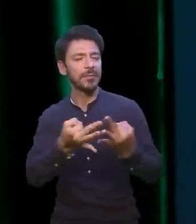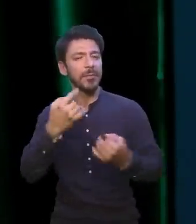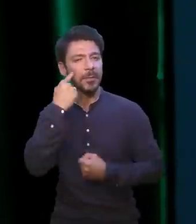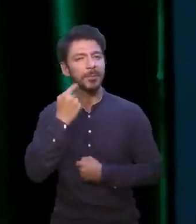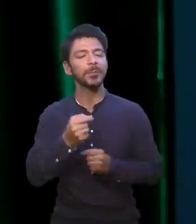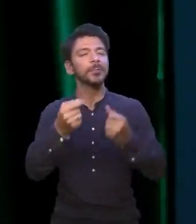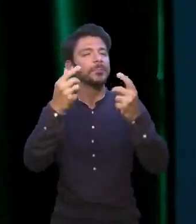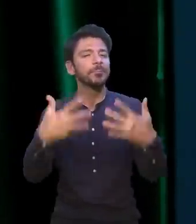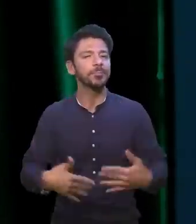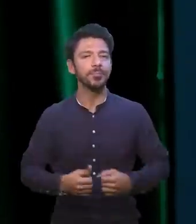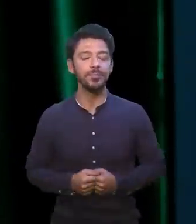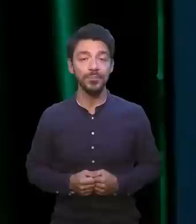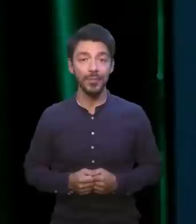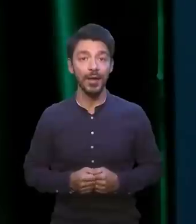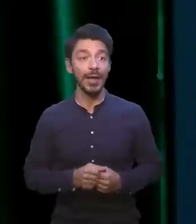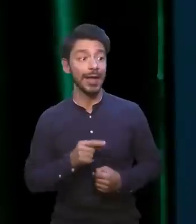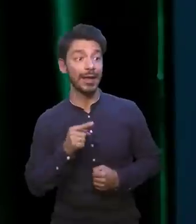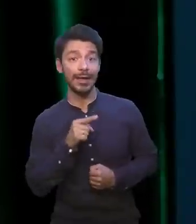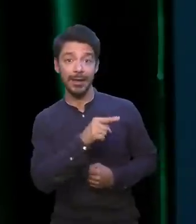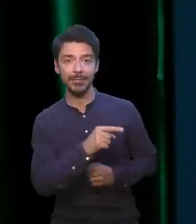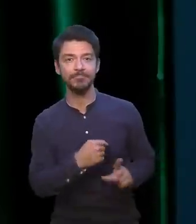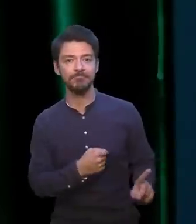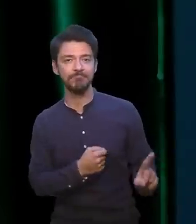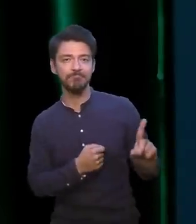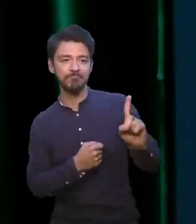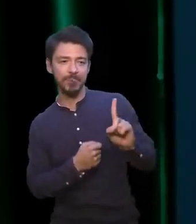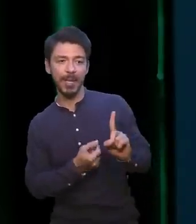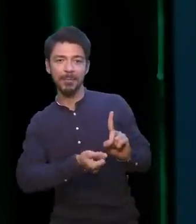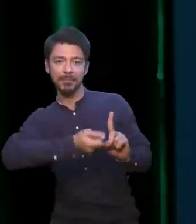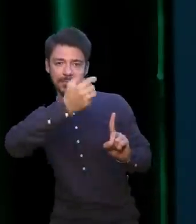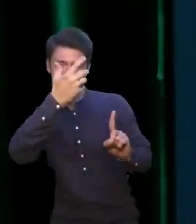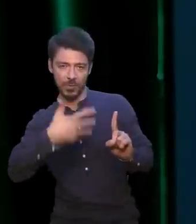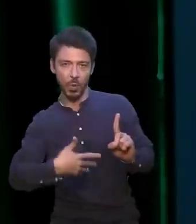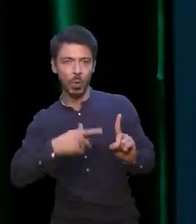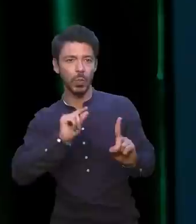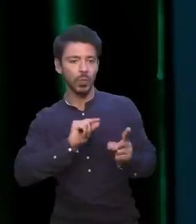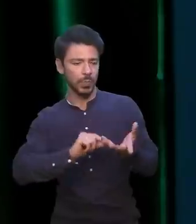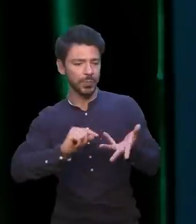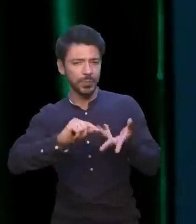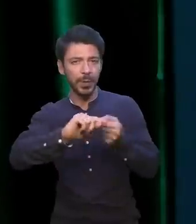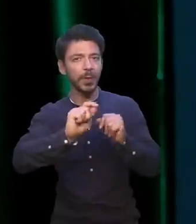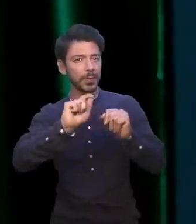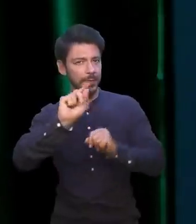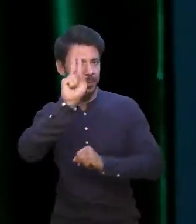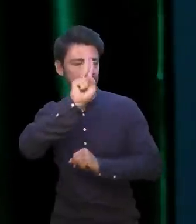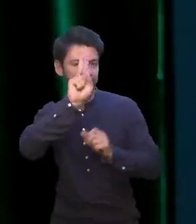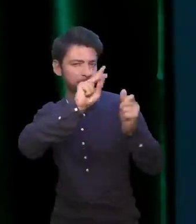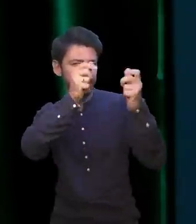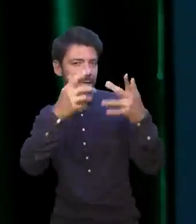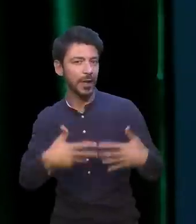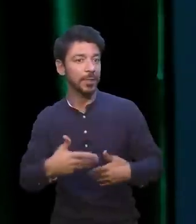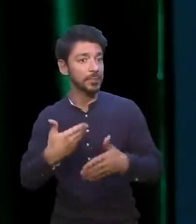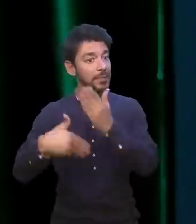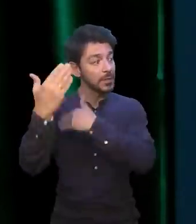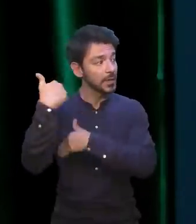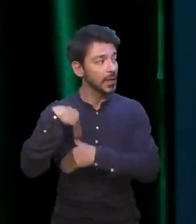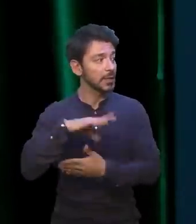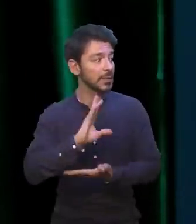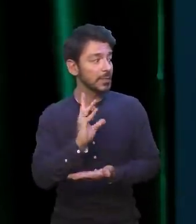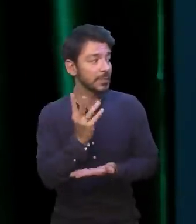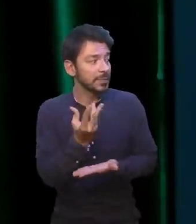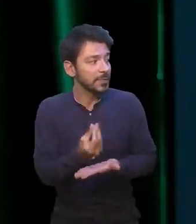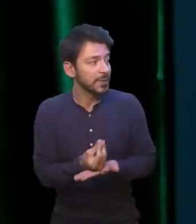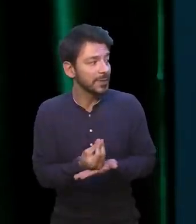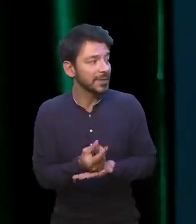mencionar isso em palestras. Ele veio, porque eu falei um pouco dessa situação, ele falou, eu era espírita, mas eu era